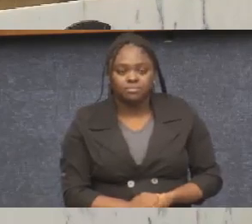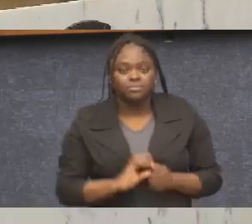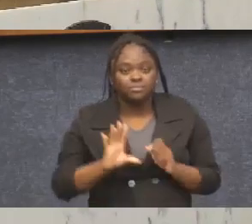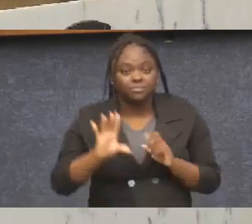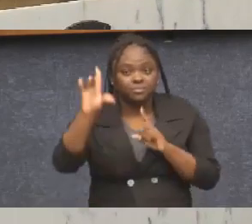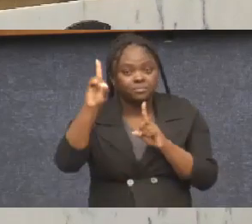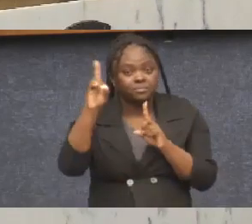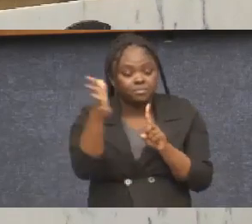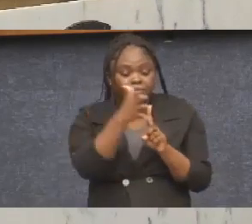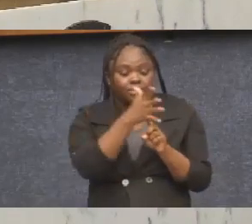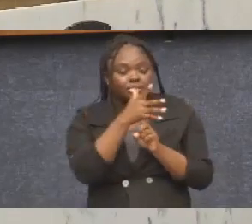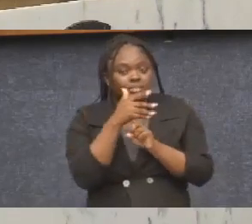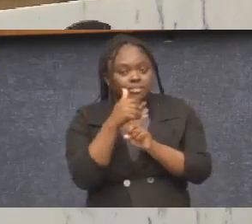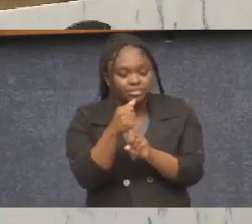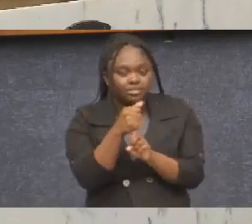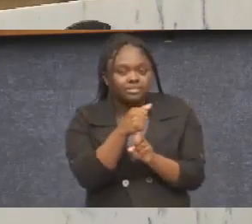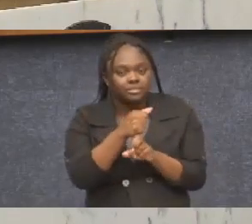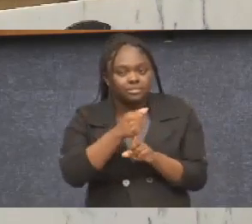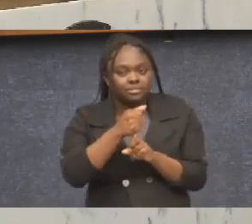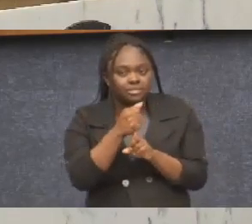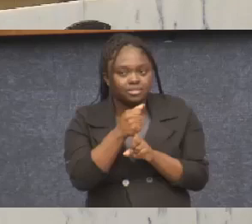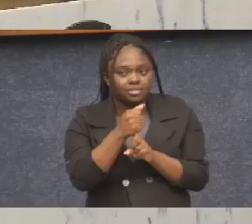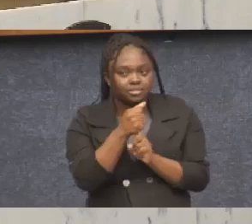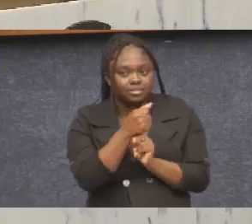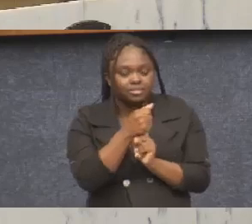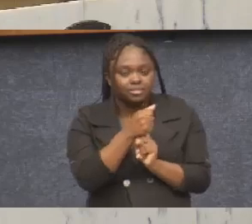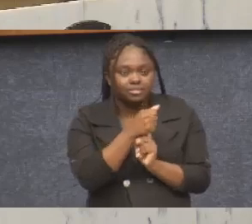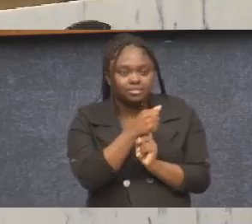Sob a proteção de Deus,